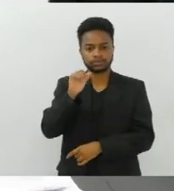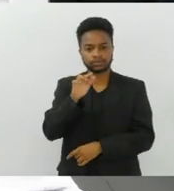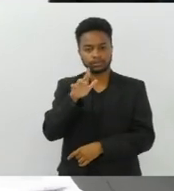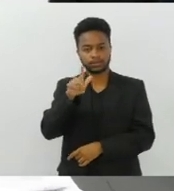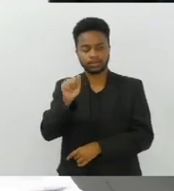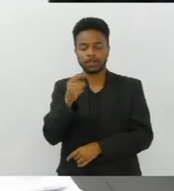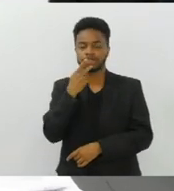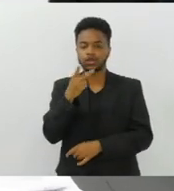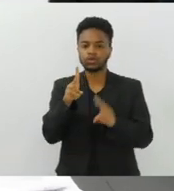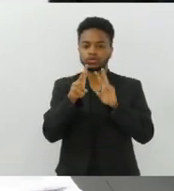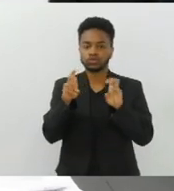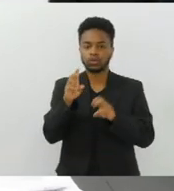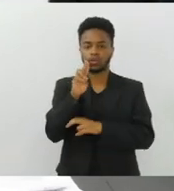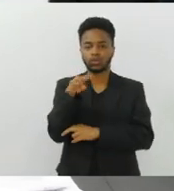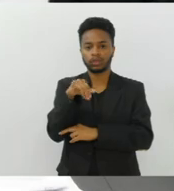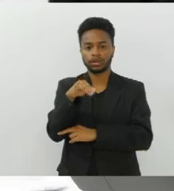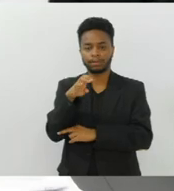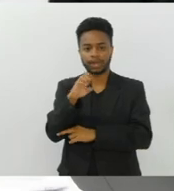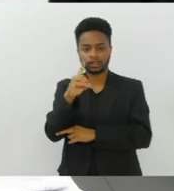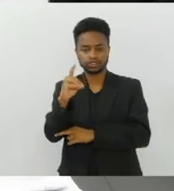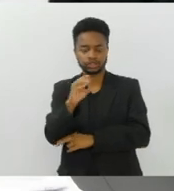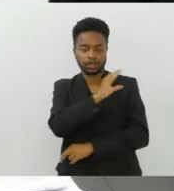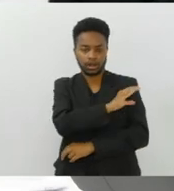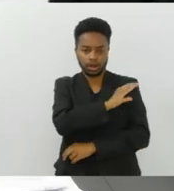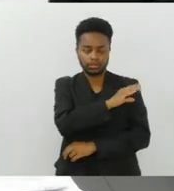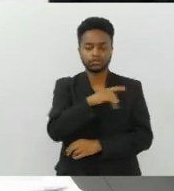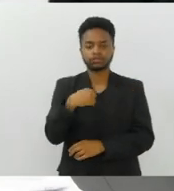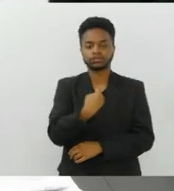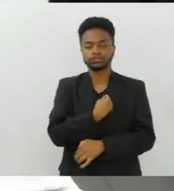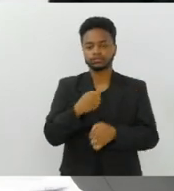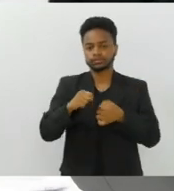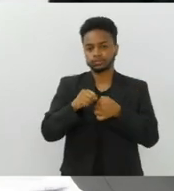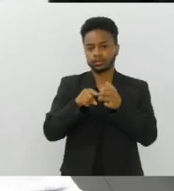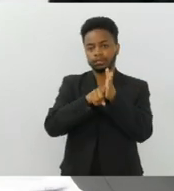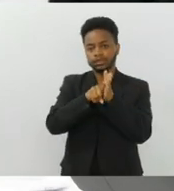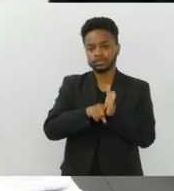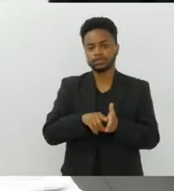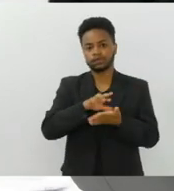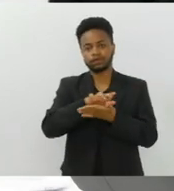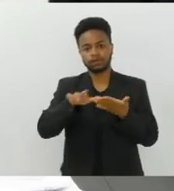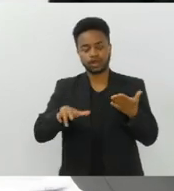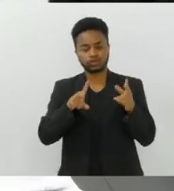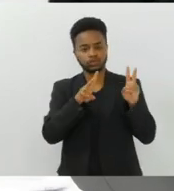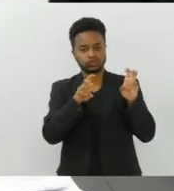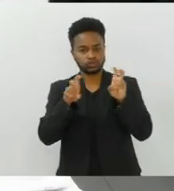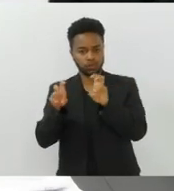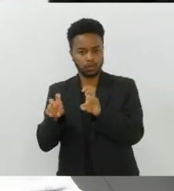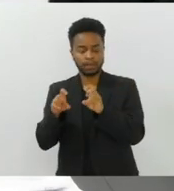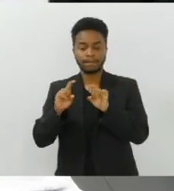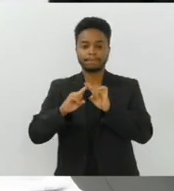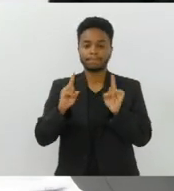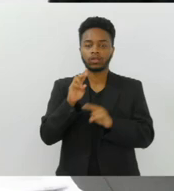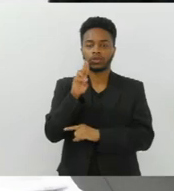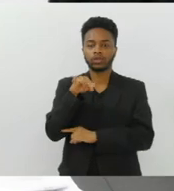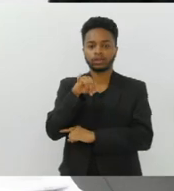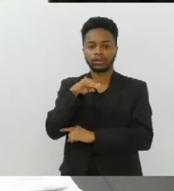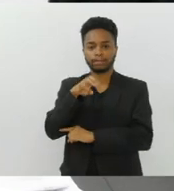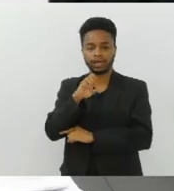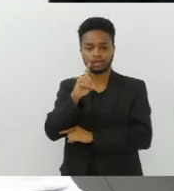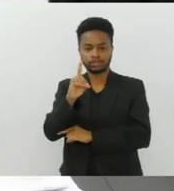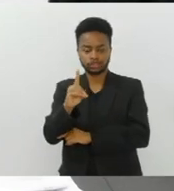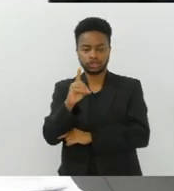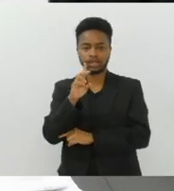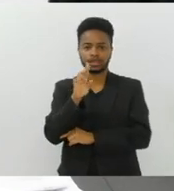Campo. Se nós, através de pesquisas, fizemos uma série de pesquisas em relação a essa questão, e a Unimed Ferge é,